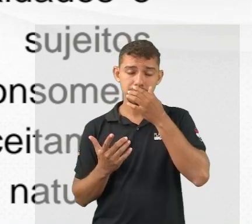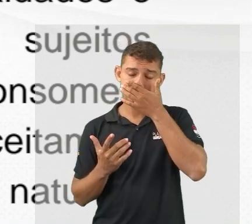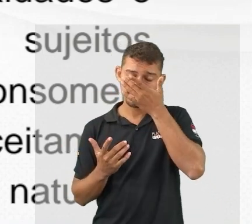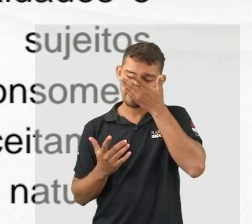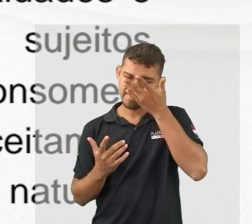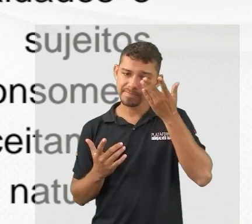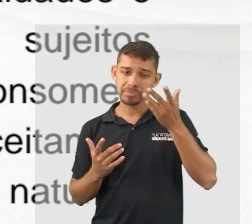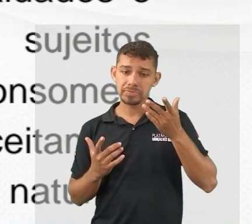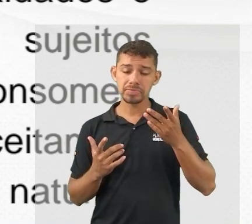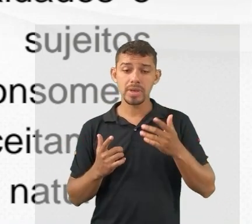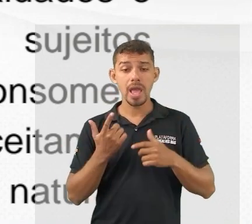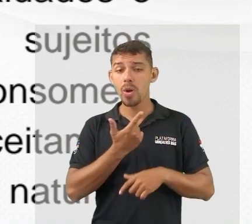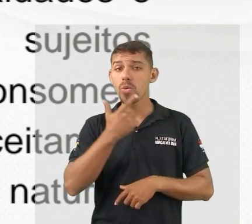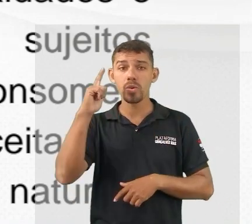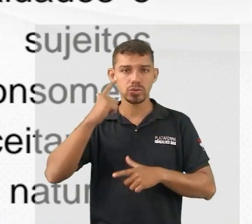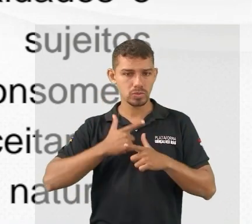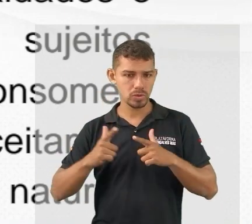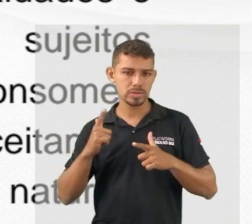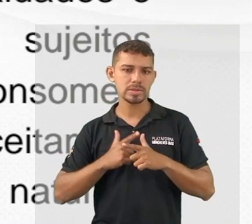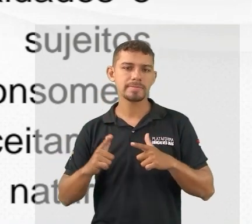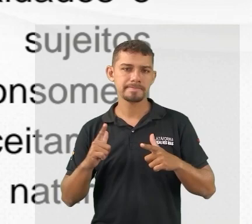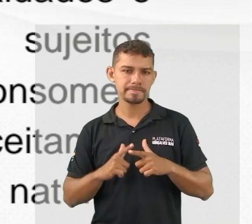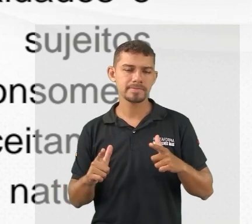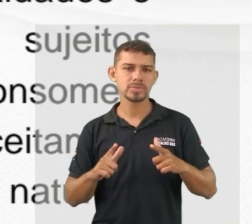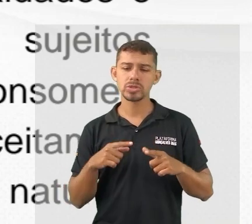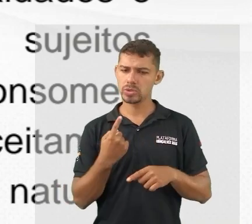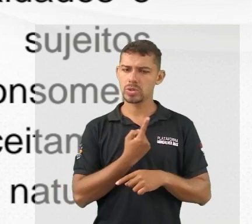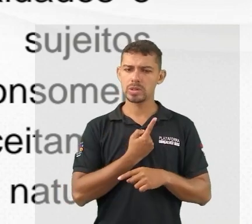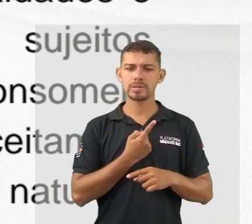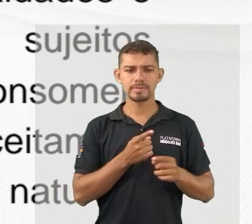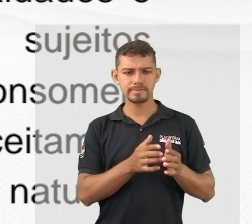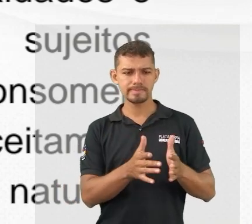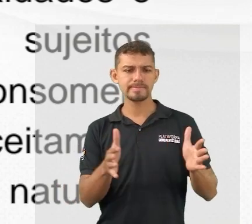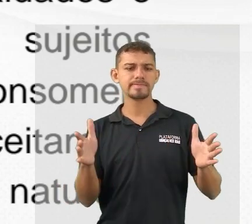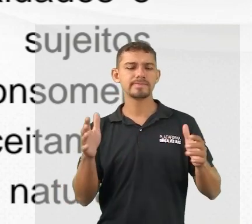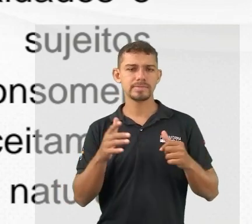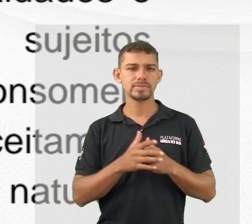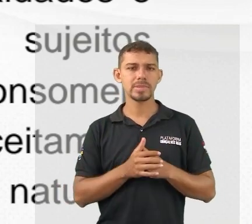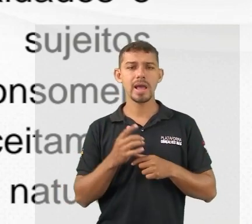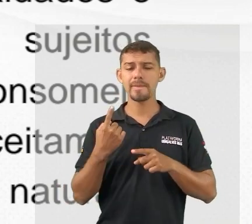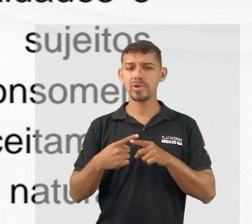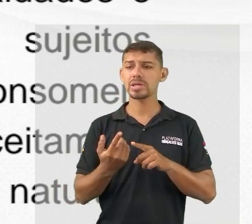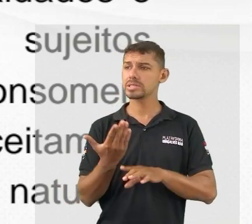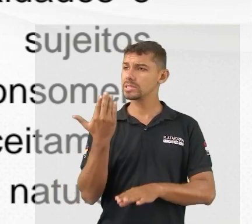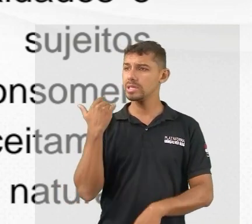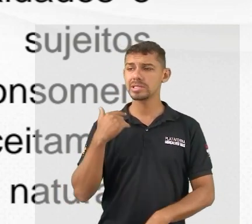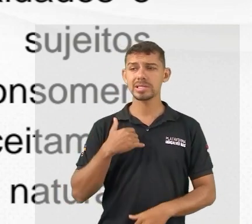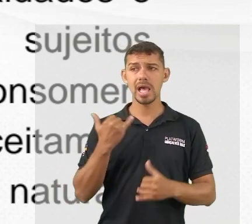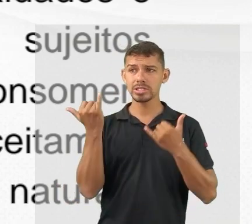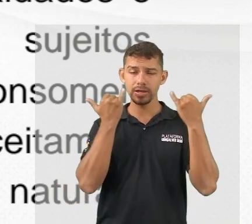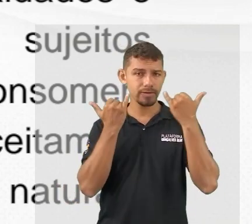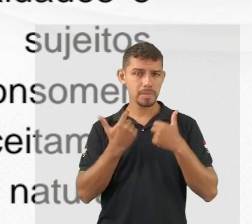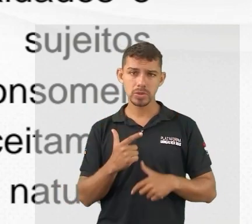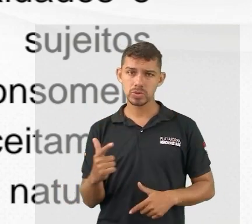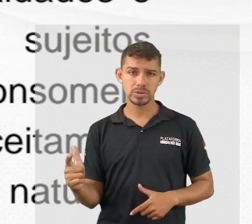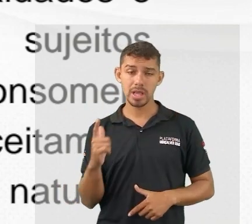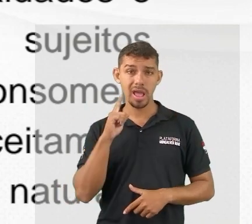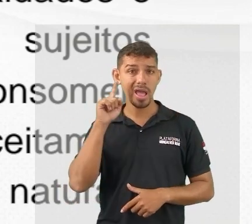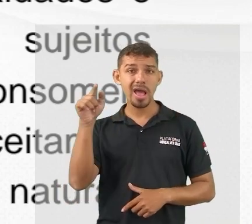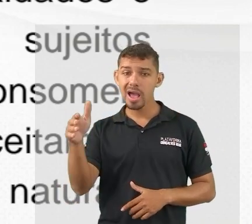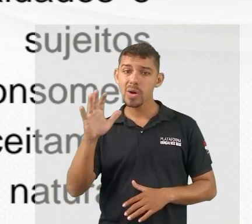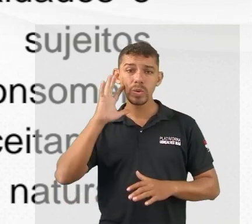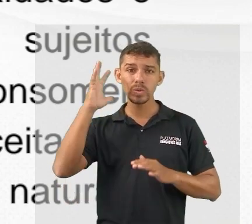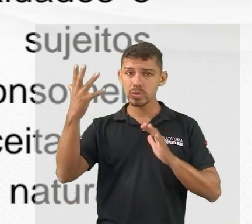E aí esse é um outro problema que a gente passou a atravessar, né? Porque se antes a desinformação ela era algo